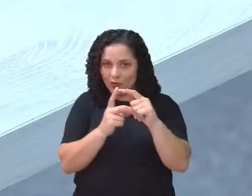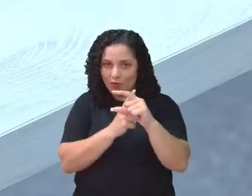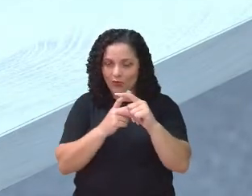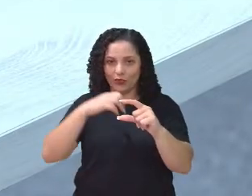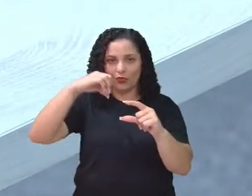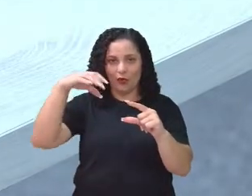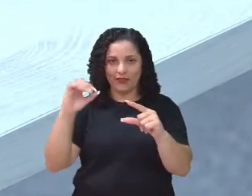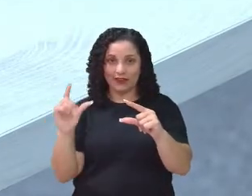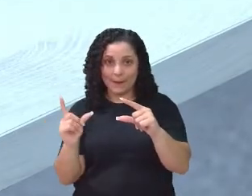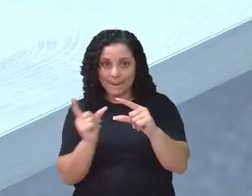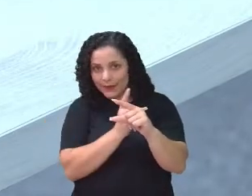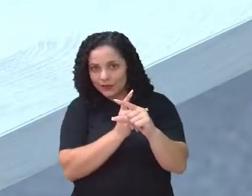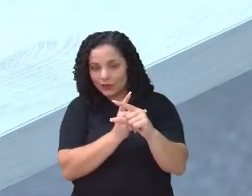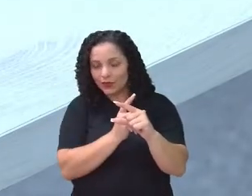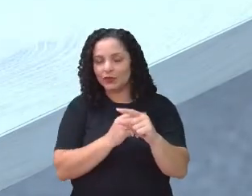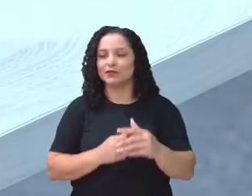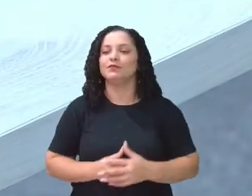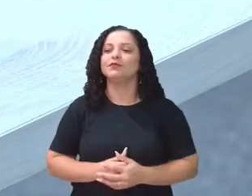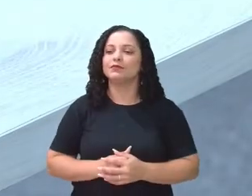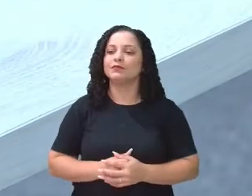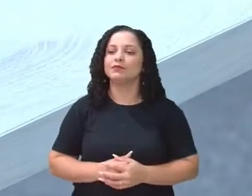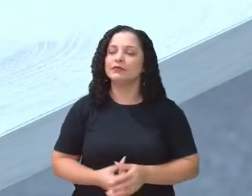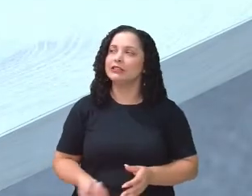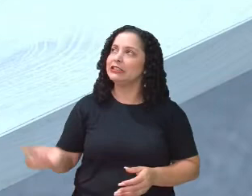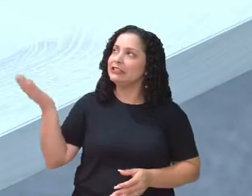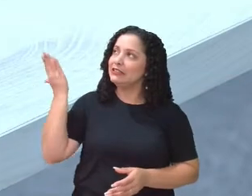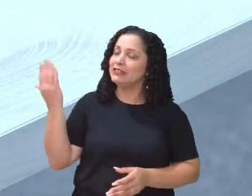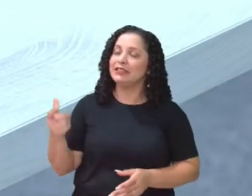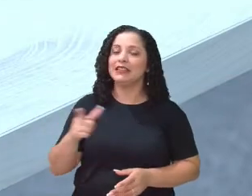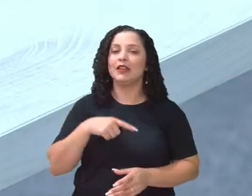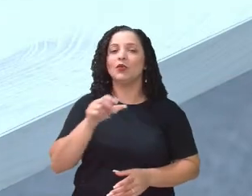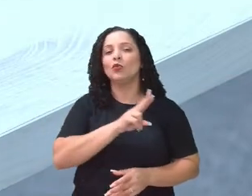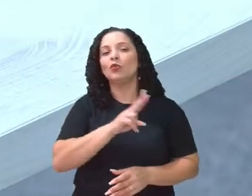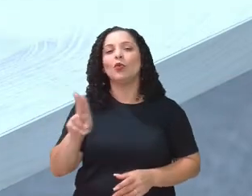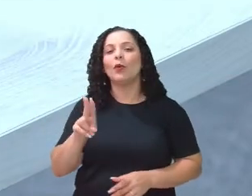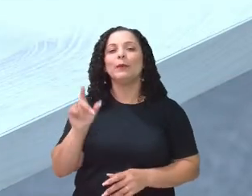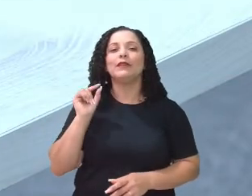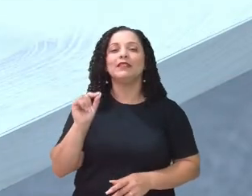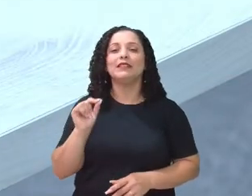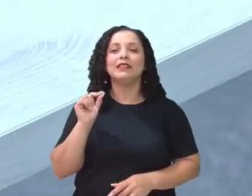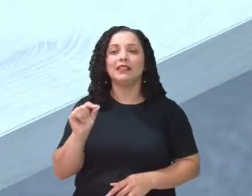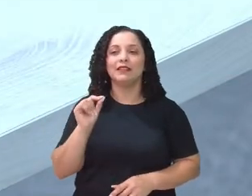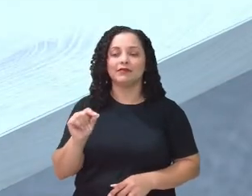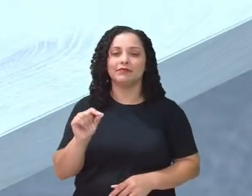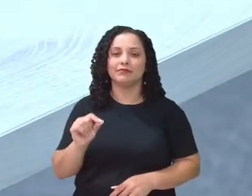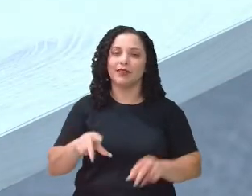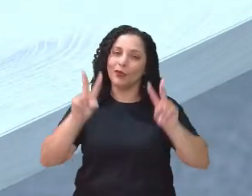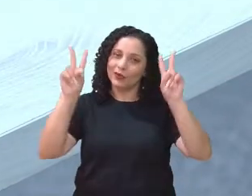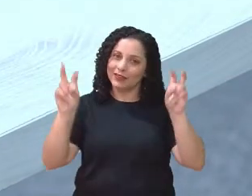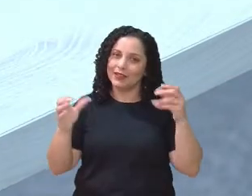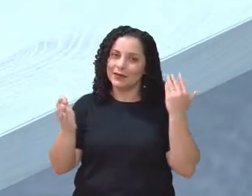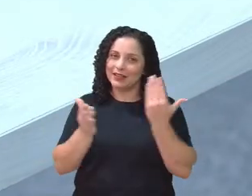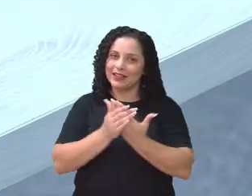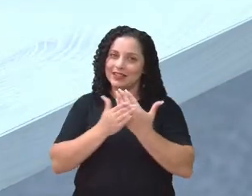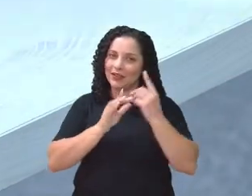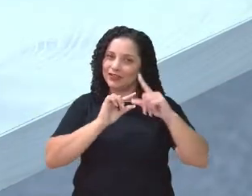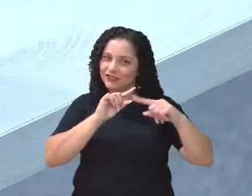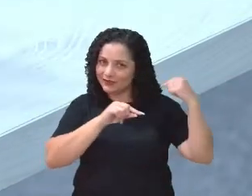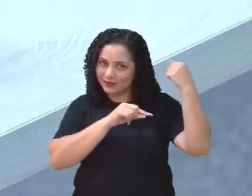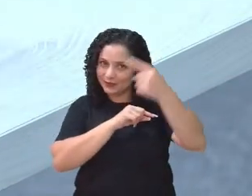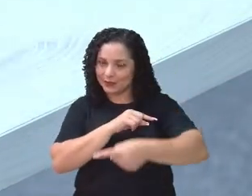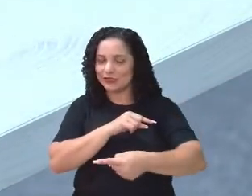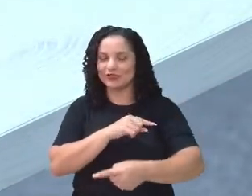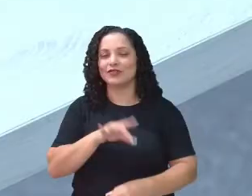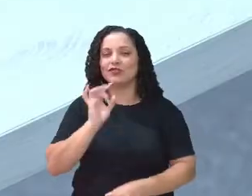90 graus, certo? E esses ângulos recebem um nomezinho, tá? Mas é tema para as próximas aulas. Só para a